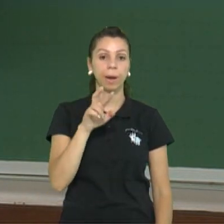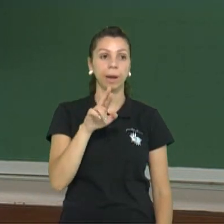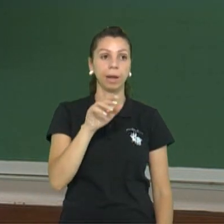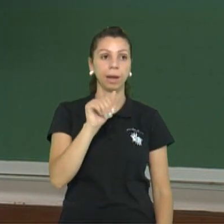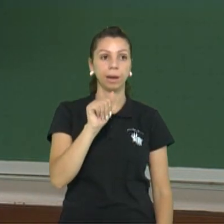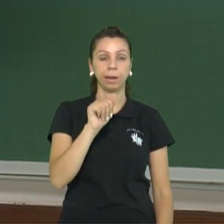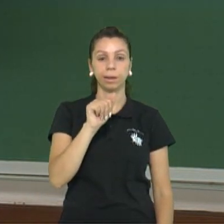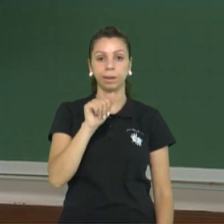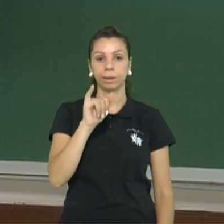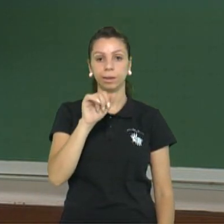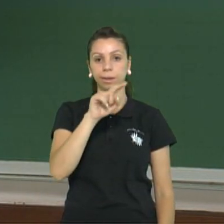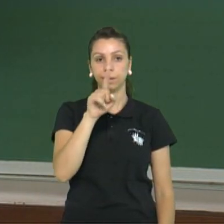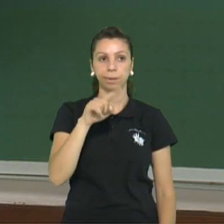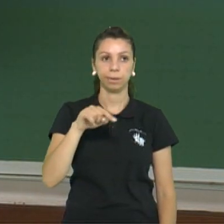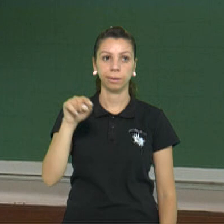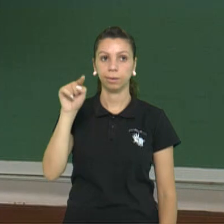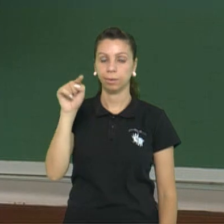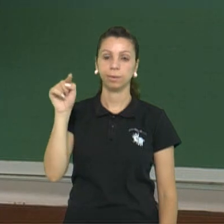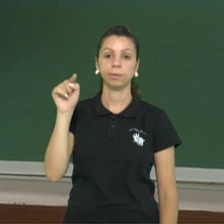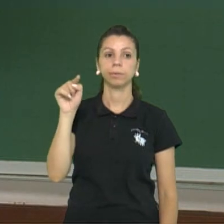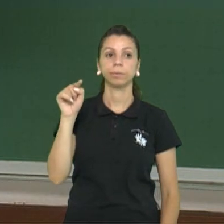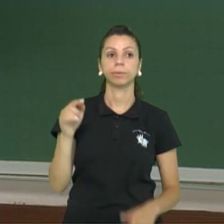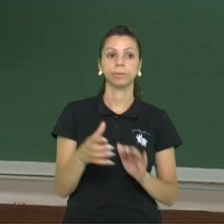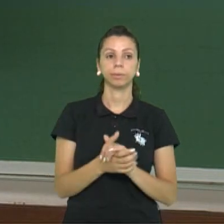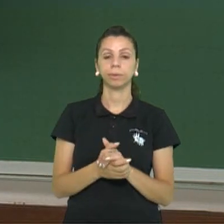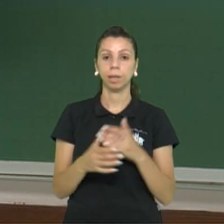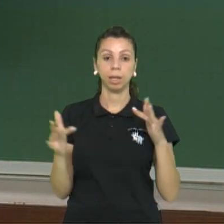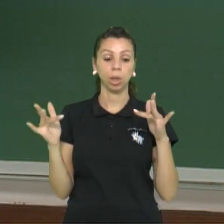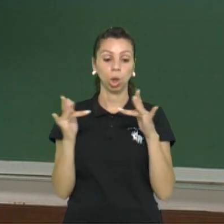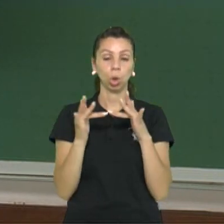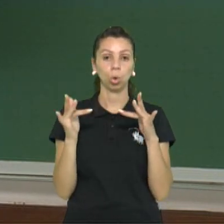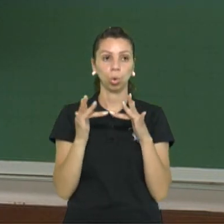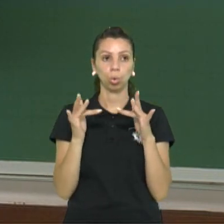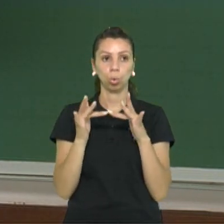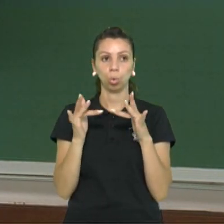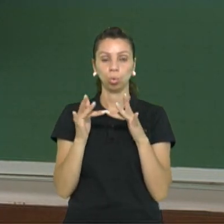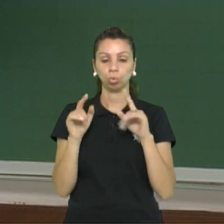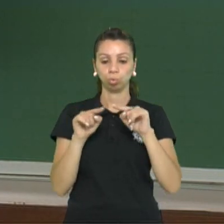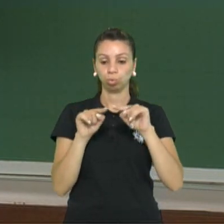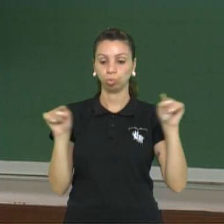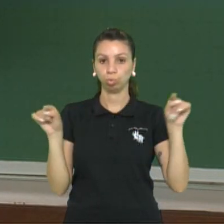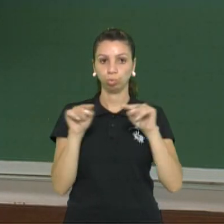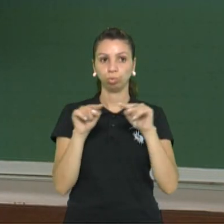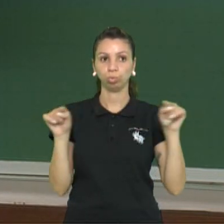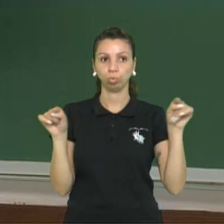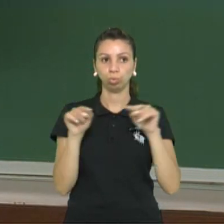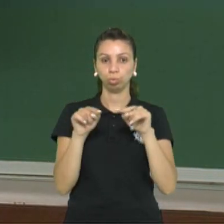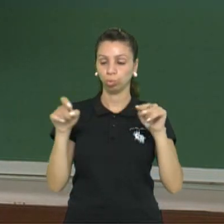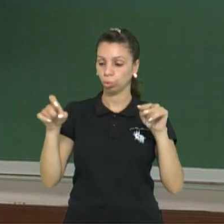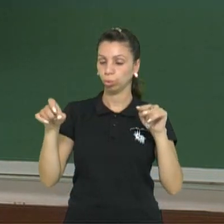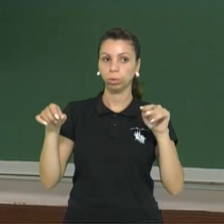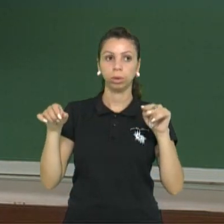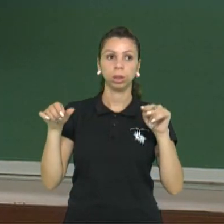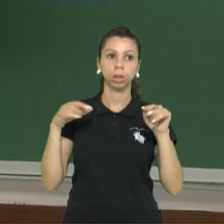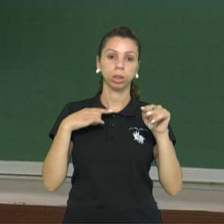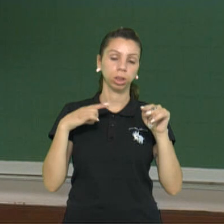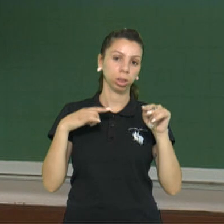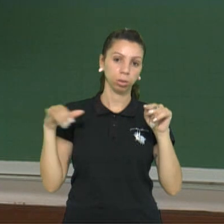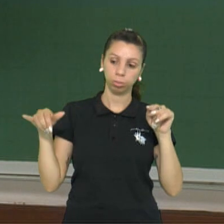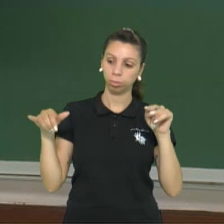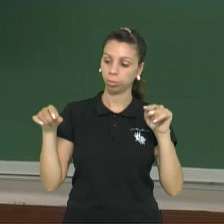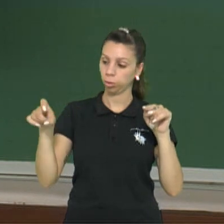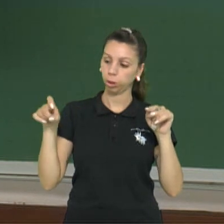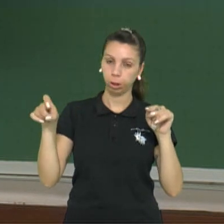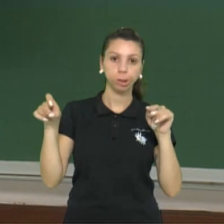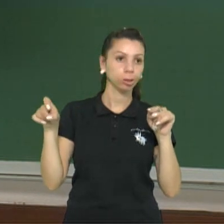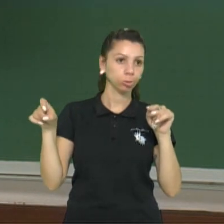As raízes são os pontos onde o gráfico toca o eixo x. Ó, o gráfico tocou o eixo x aqui no 0 e